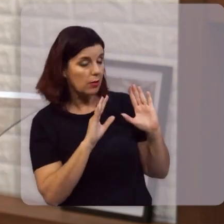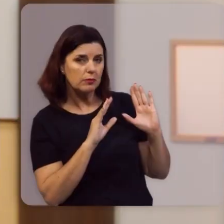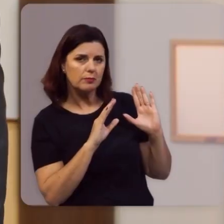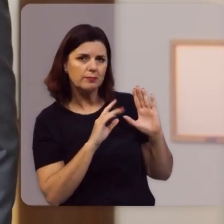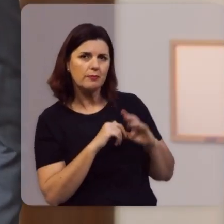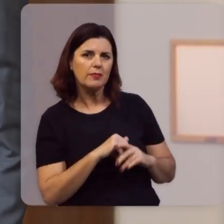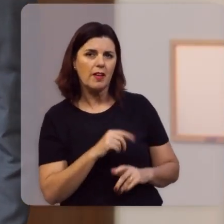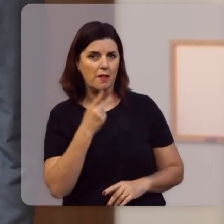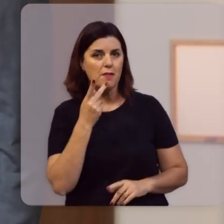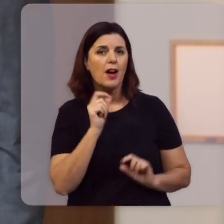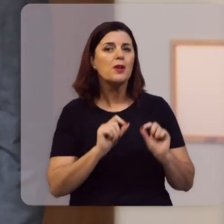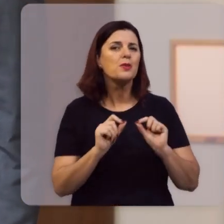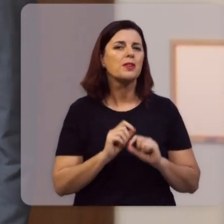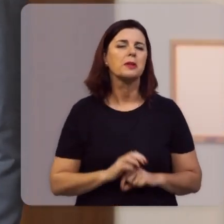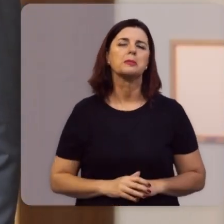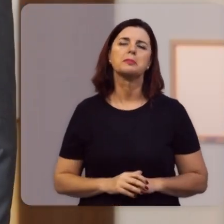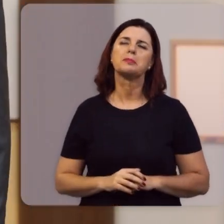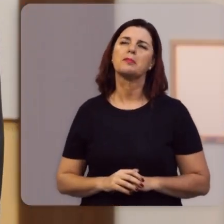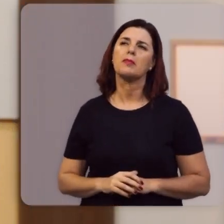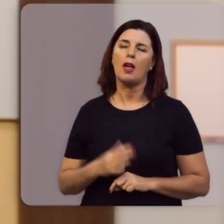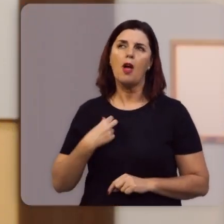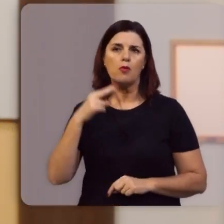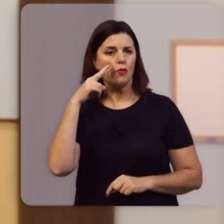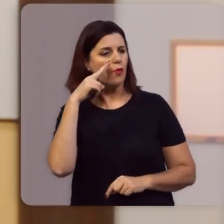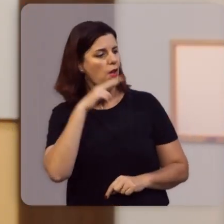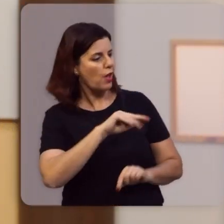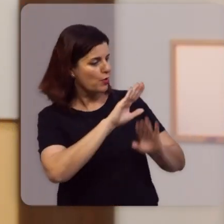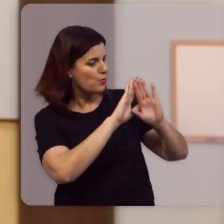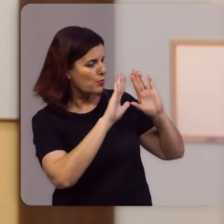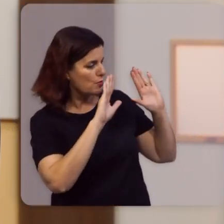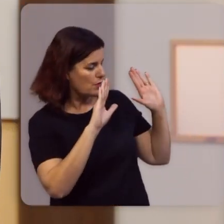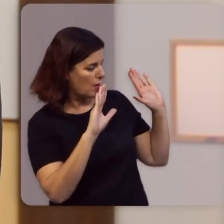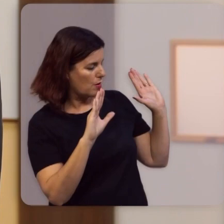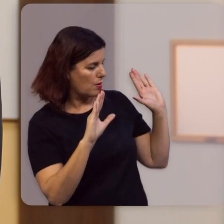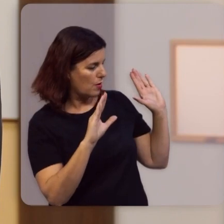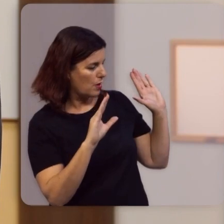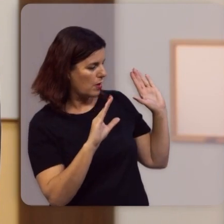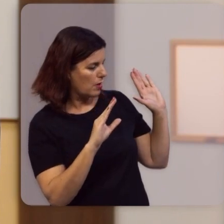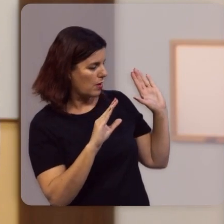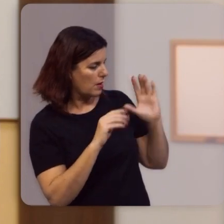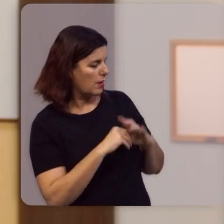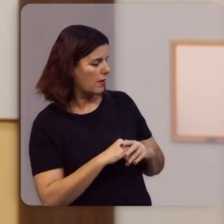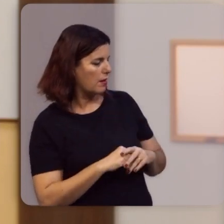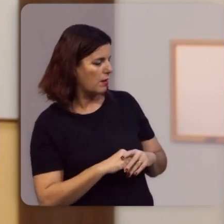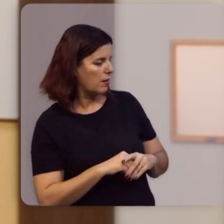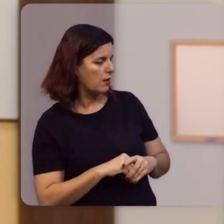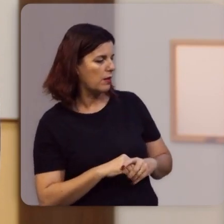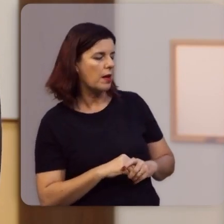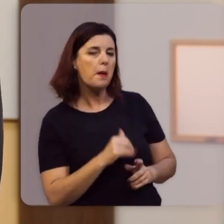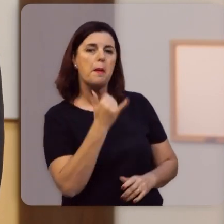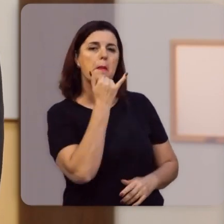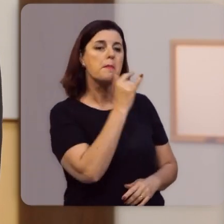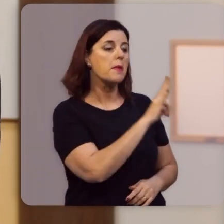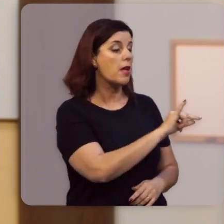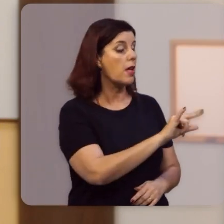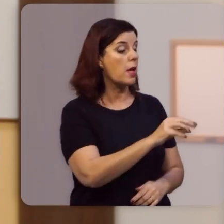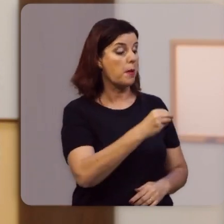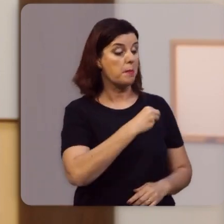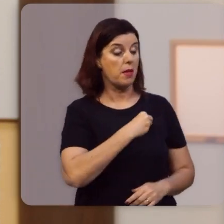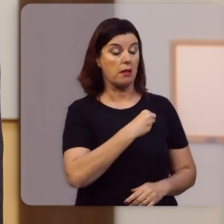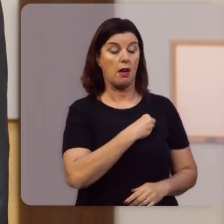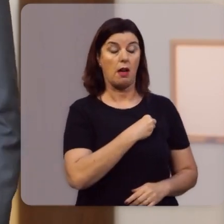mais, veja você comigo, eu ouvirei dos céus e perdoarei os